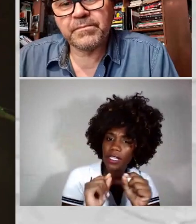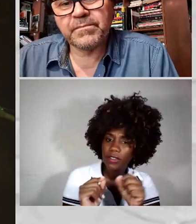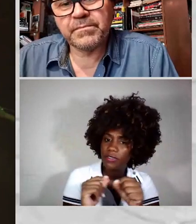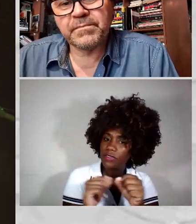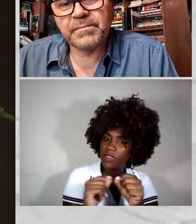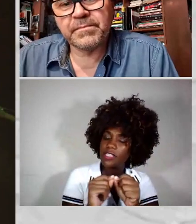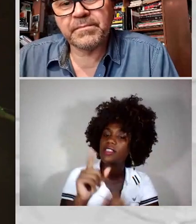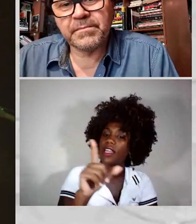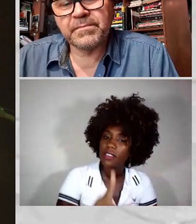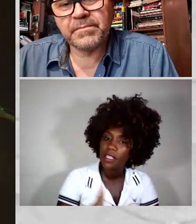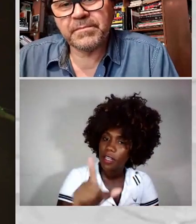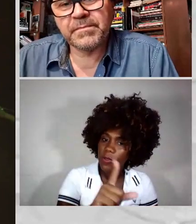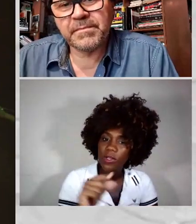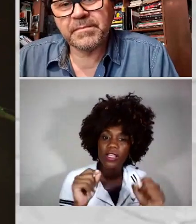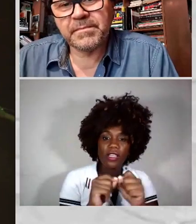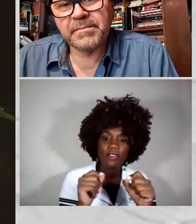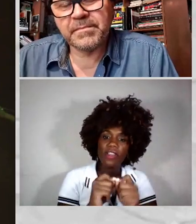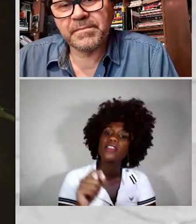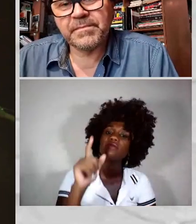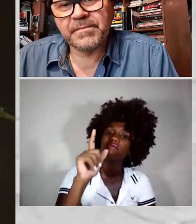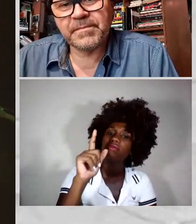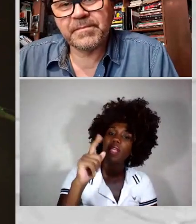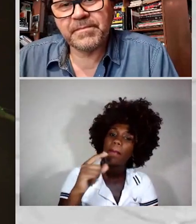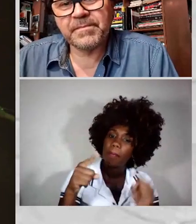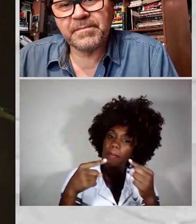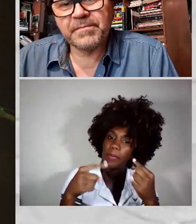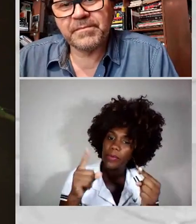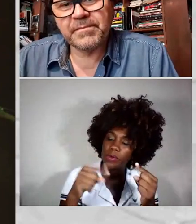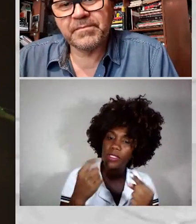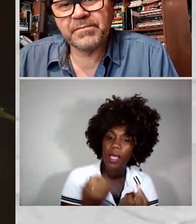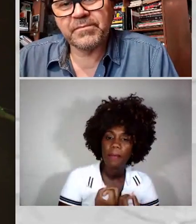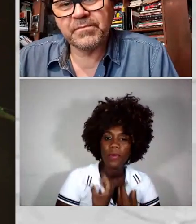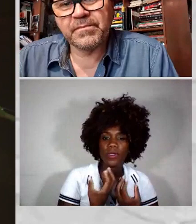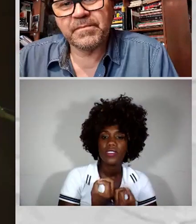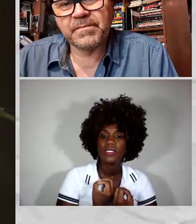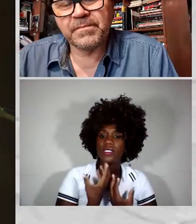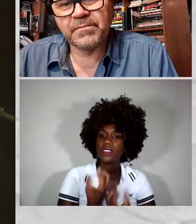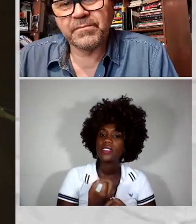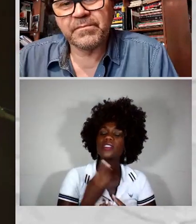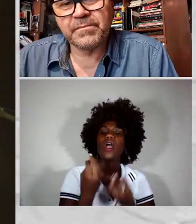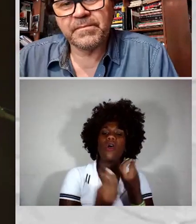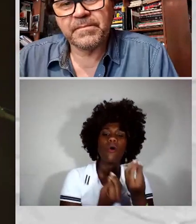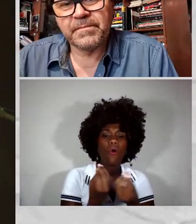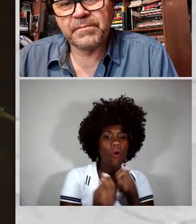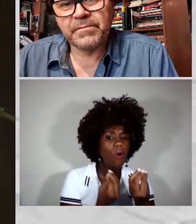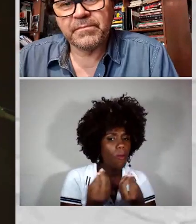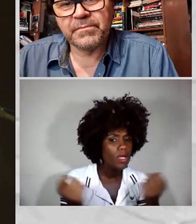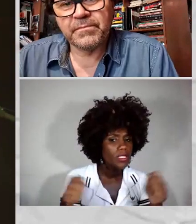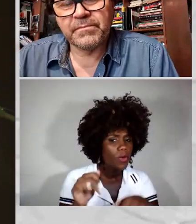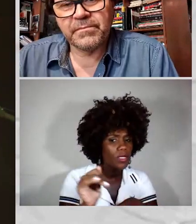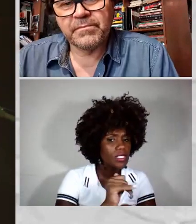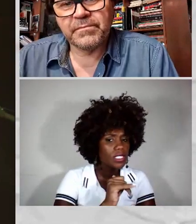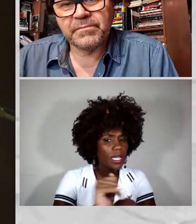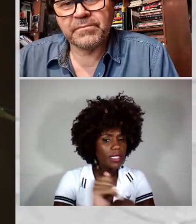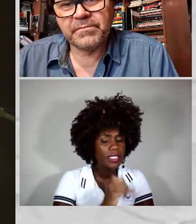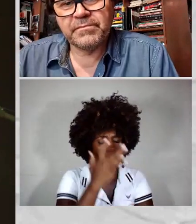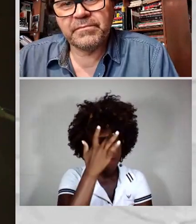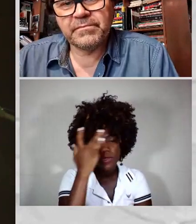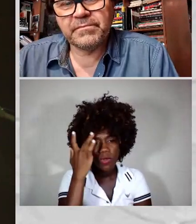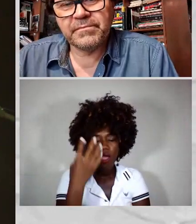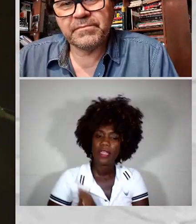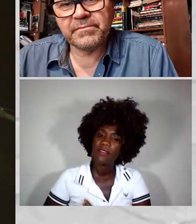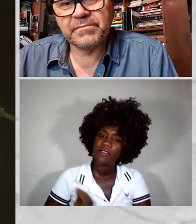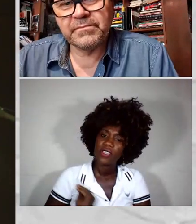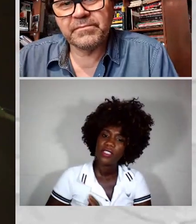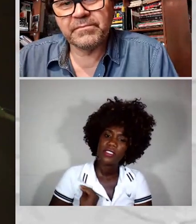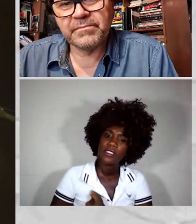literatura, de quem faz a música, de quem faz a poesia, quais são as alternativas, né, para quem vive de